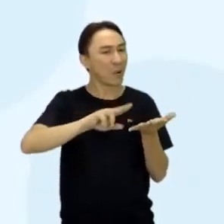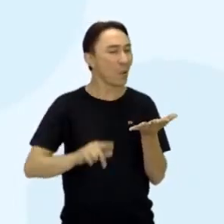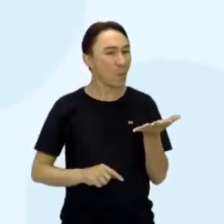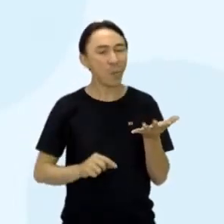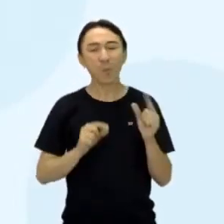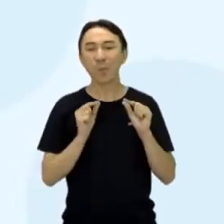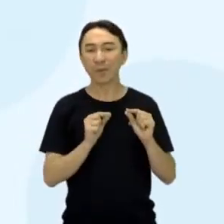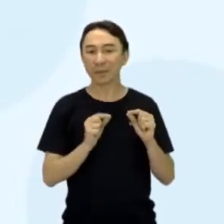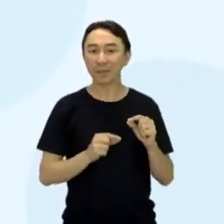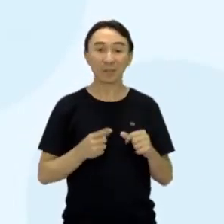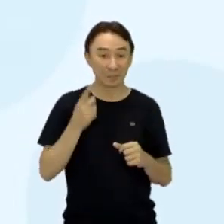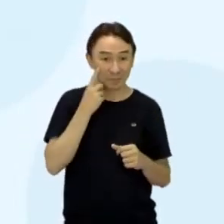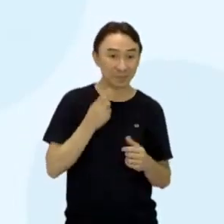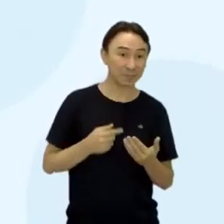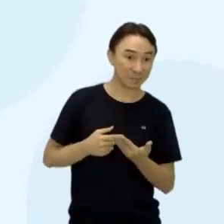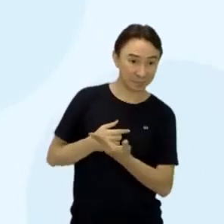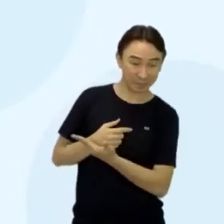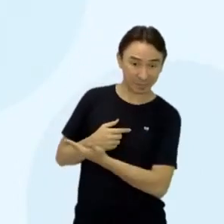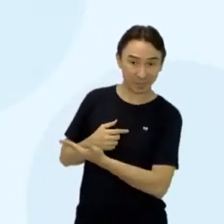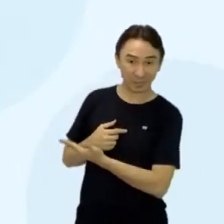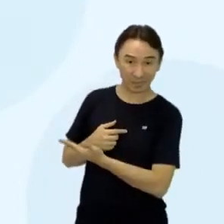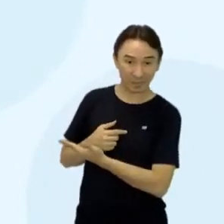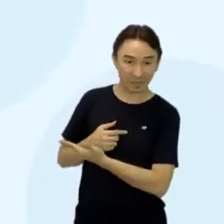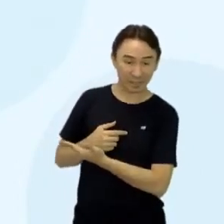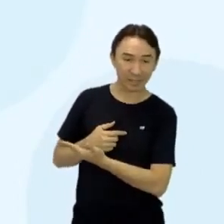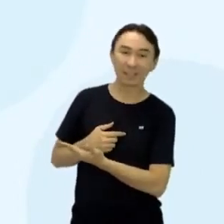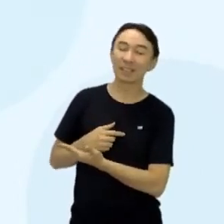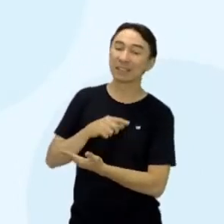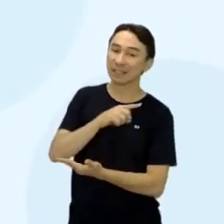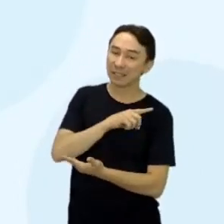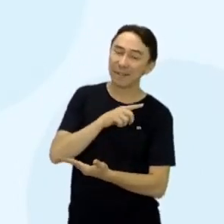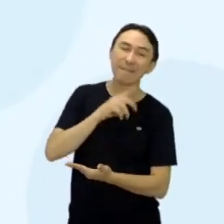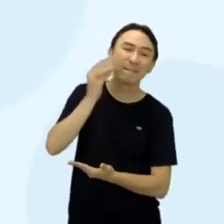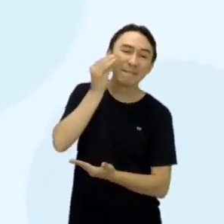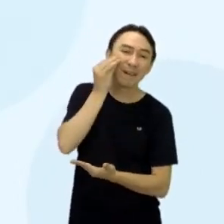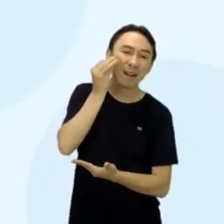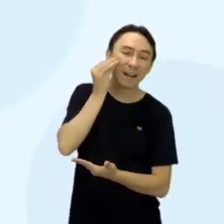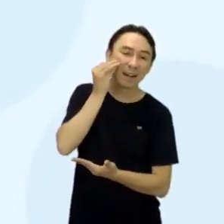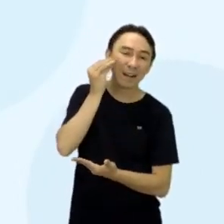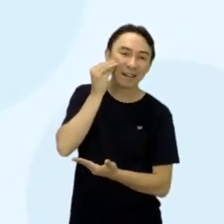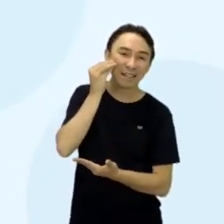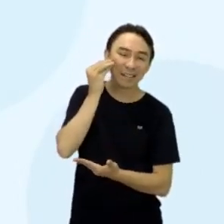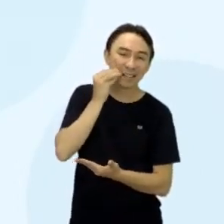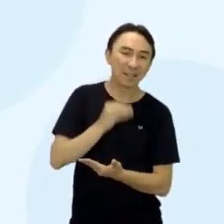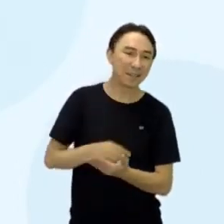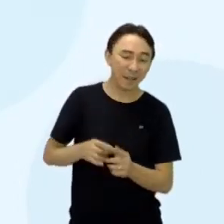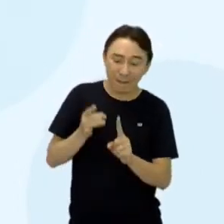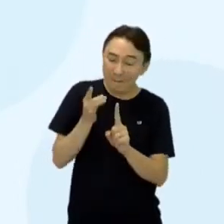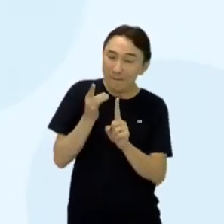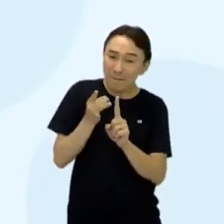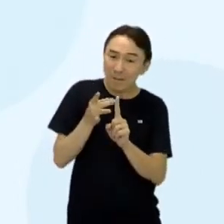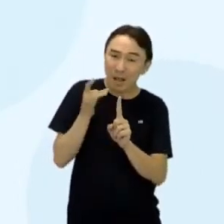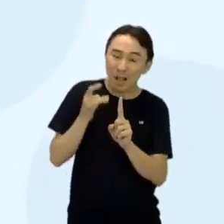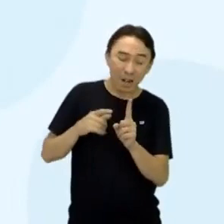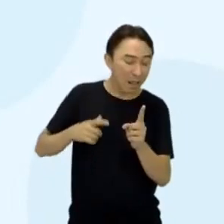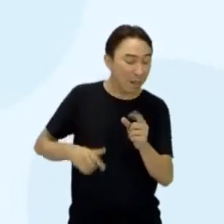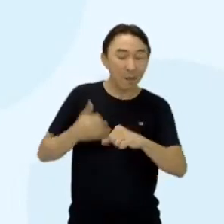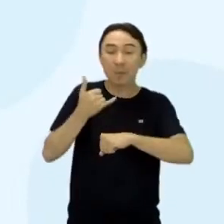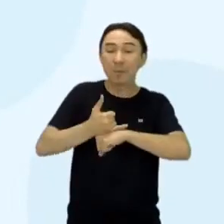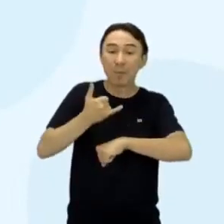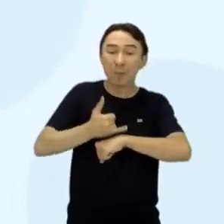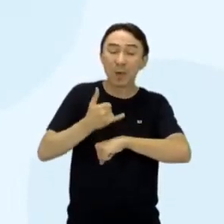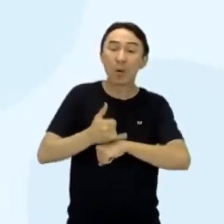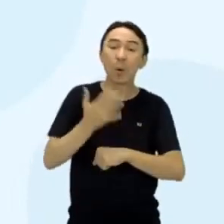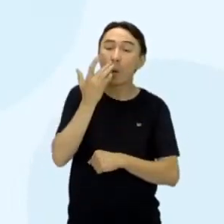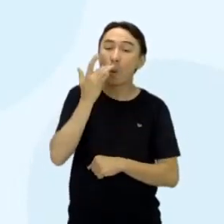de um experimento onde tem uma lâmina bem fininha de ouro, olha que chique, e uma fonte de partículas